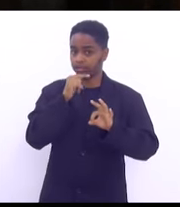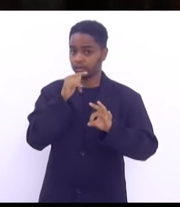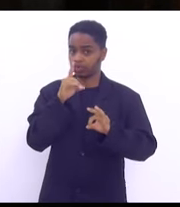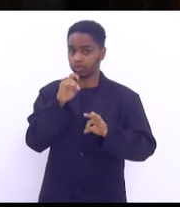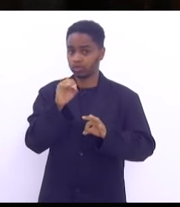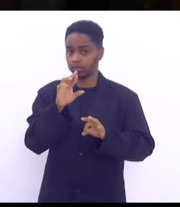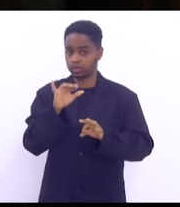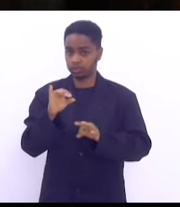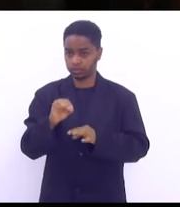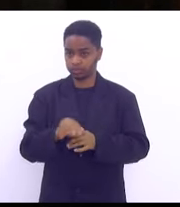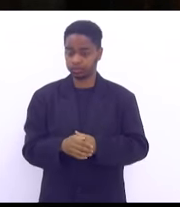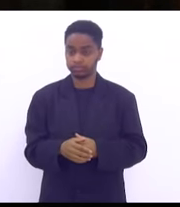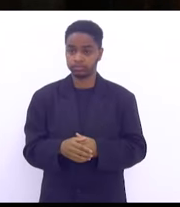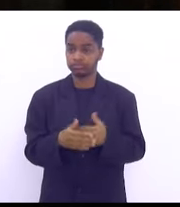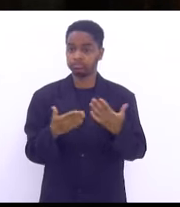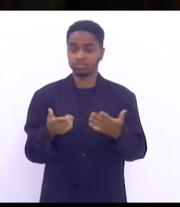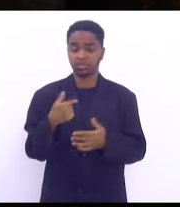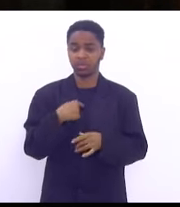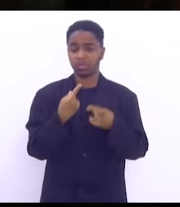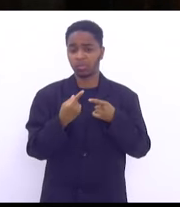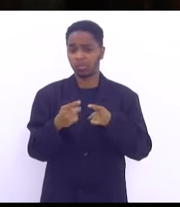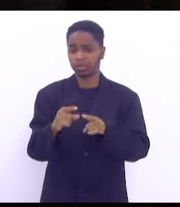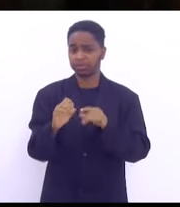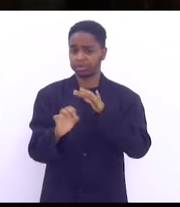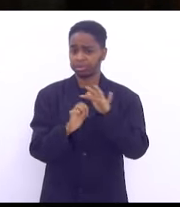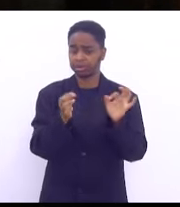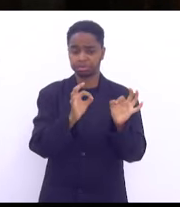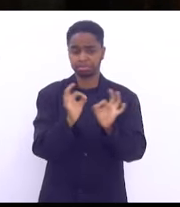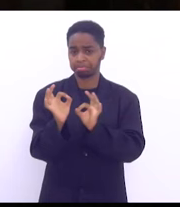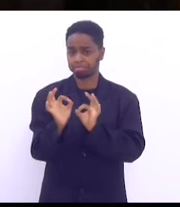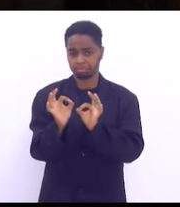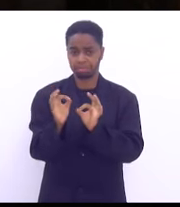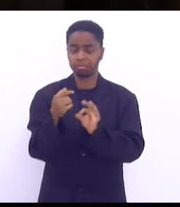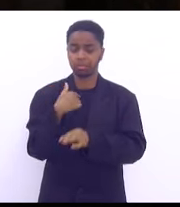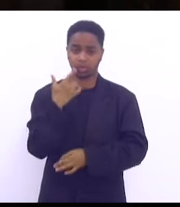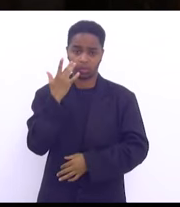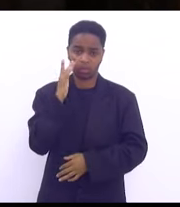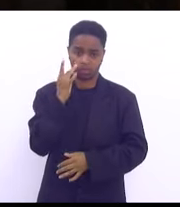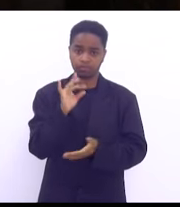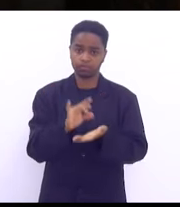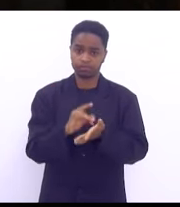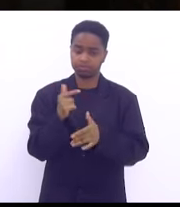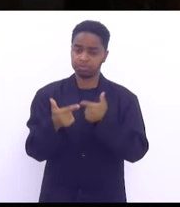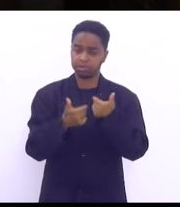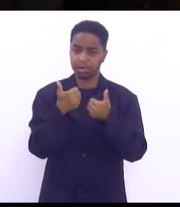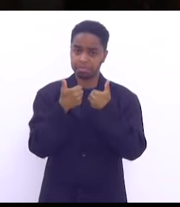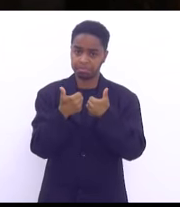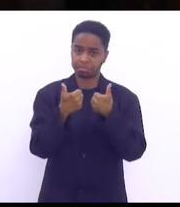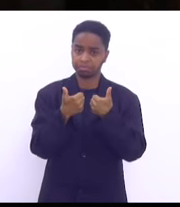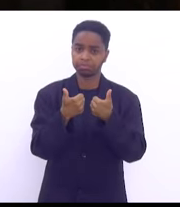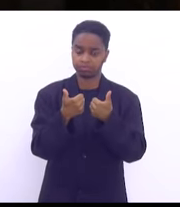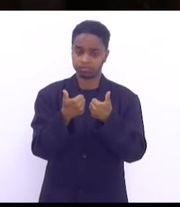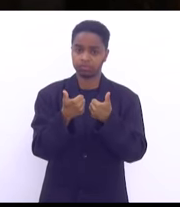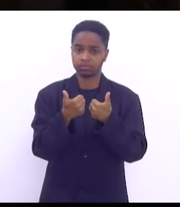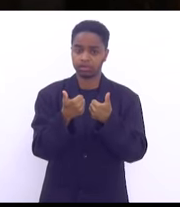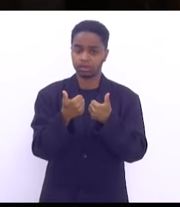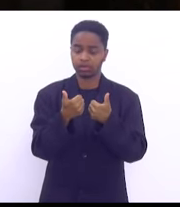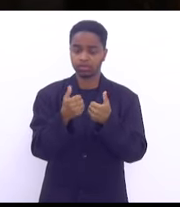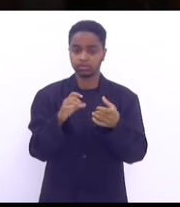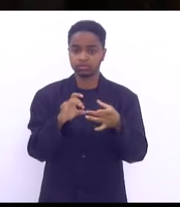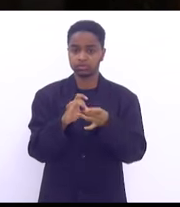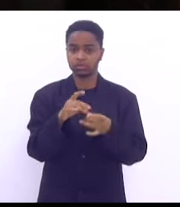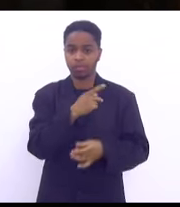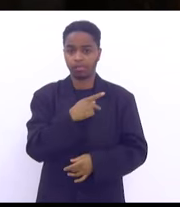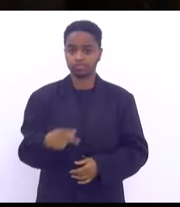Rio. Nada tem contra a empresa Águas do Rio, acho que tem feito um belo trabalho através do presidente